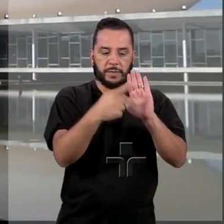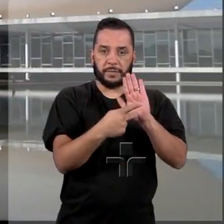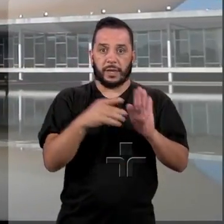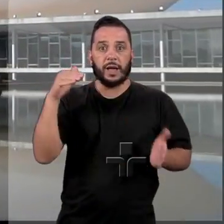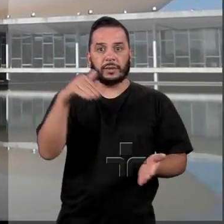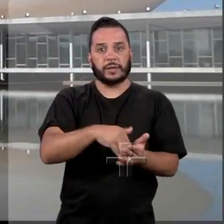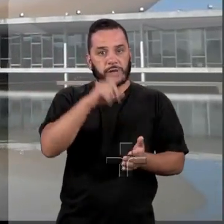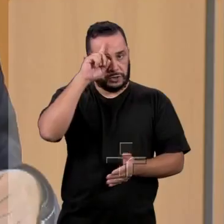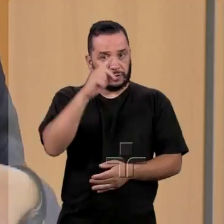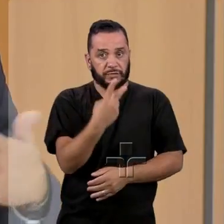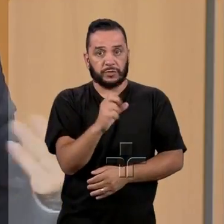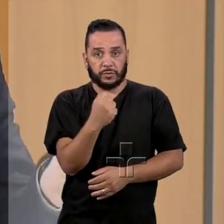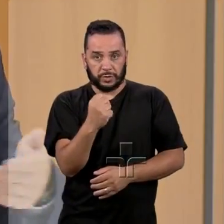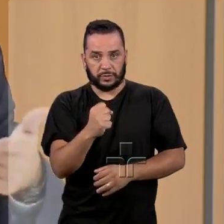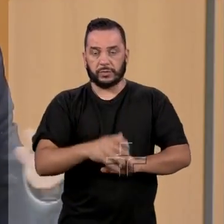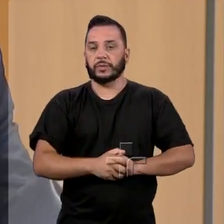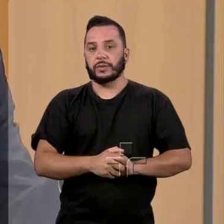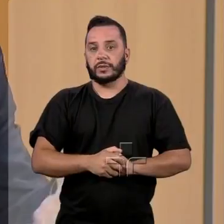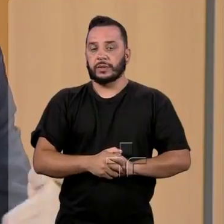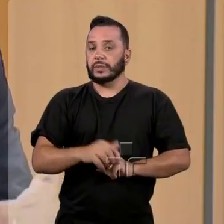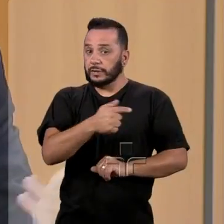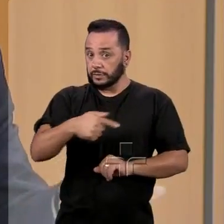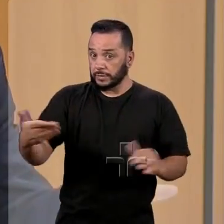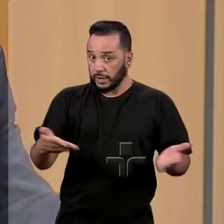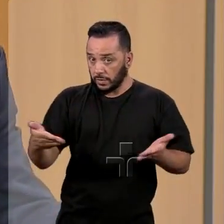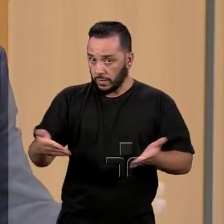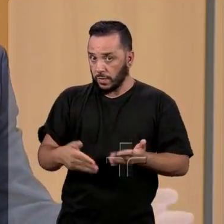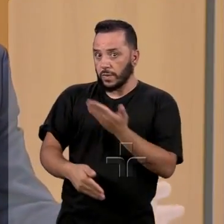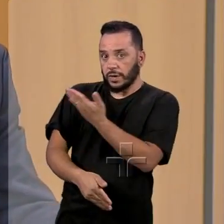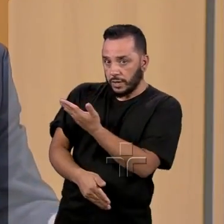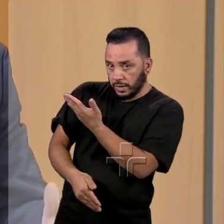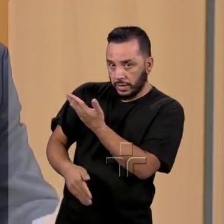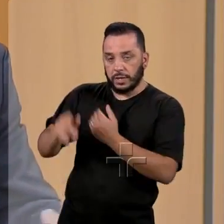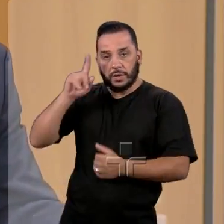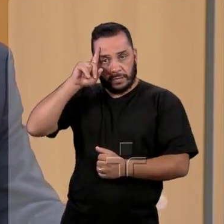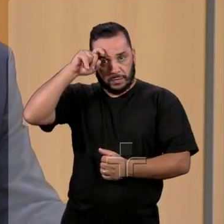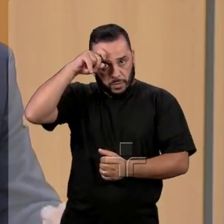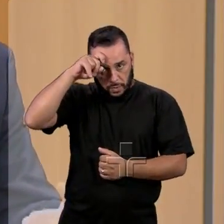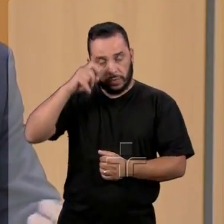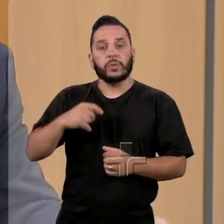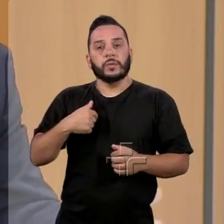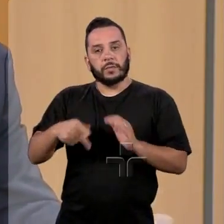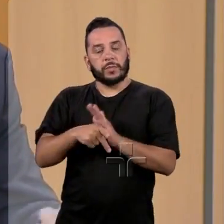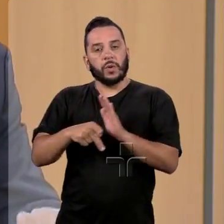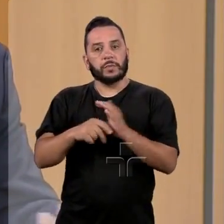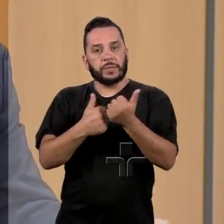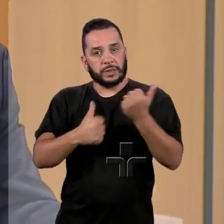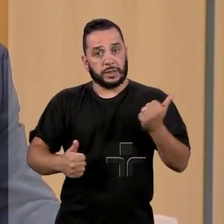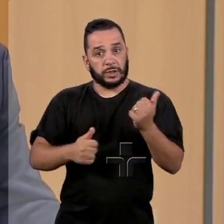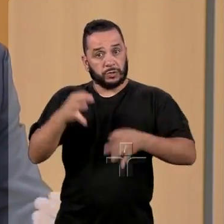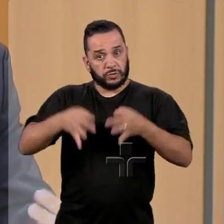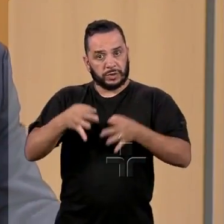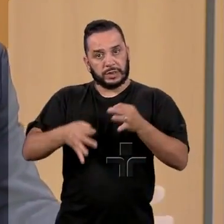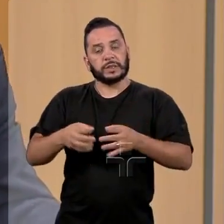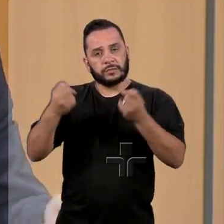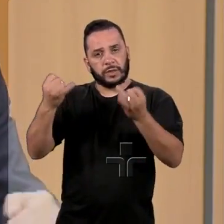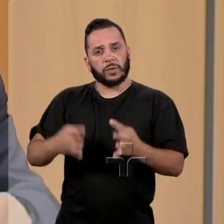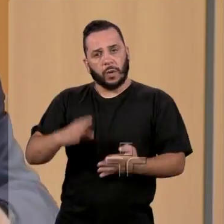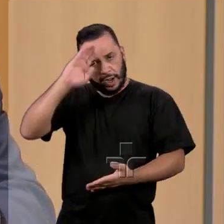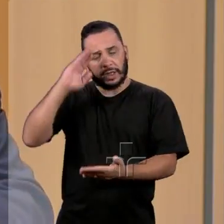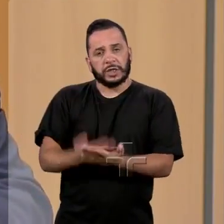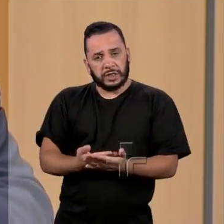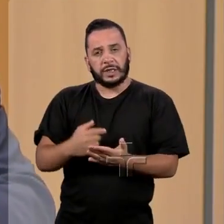próximo dia 28. Por isso, nessa semana, o futuro ministro da Justiça, Sérgio Moro, declarou que acredita na sensibilidade